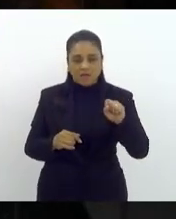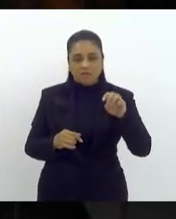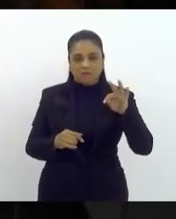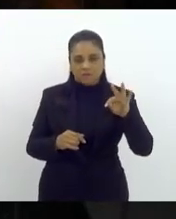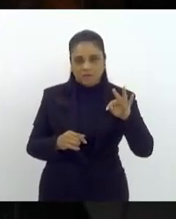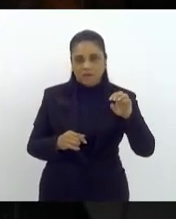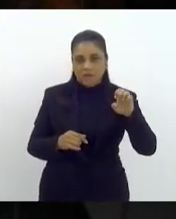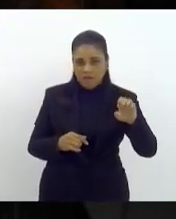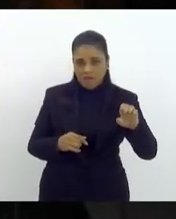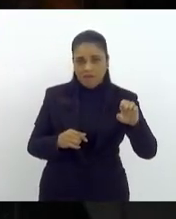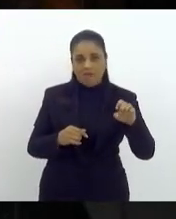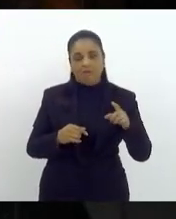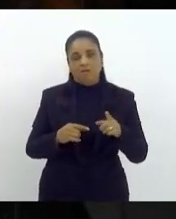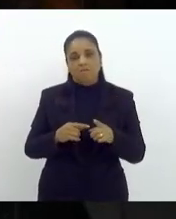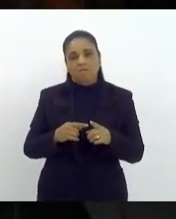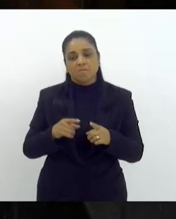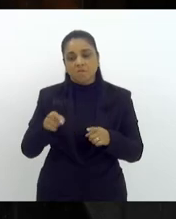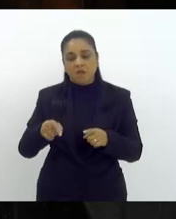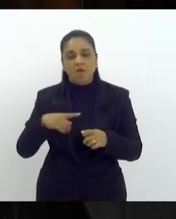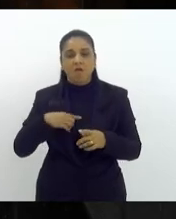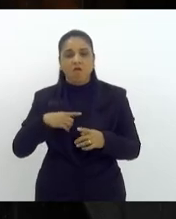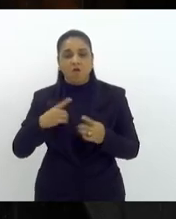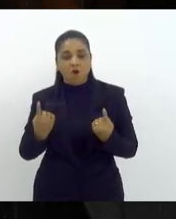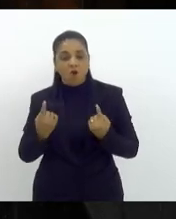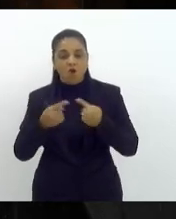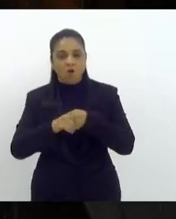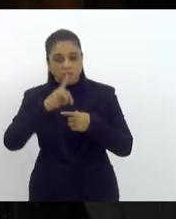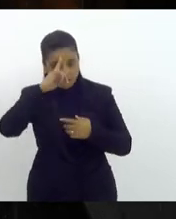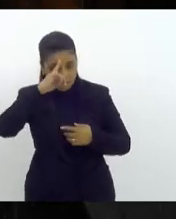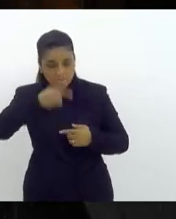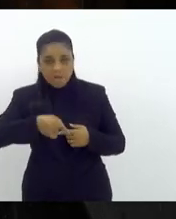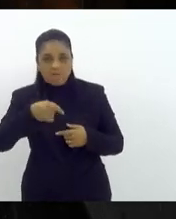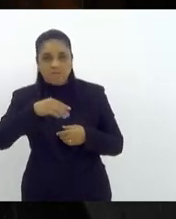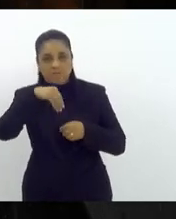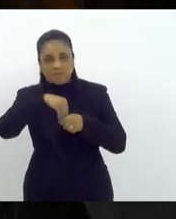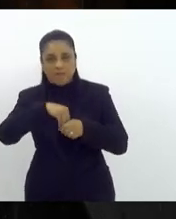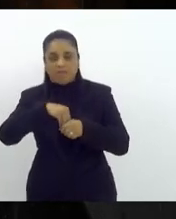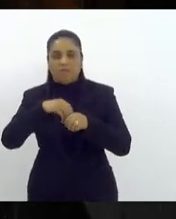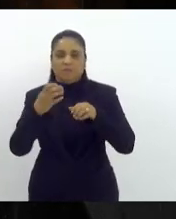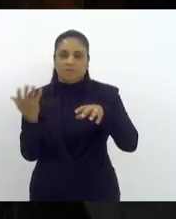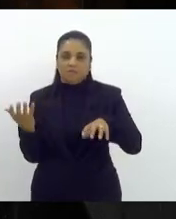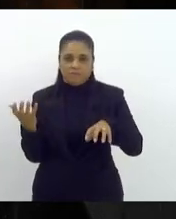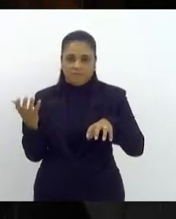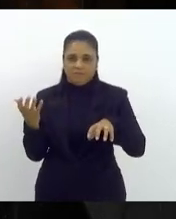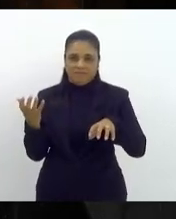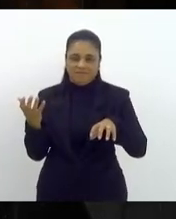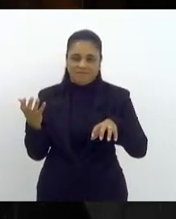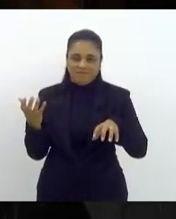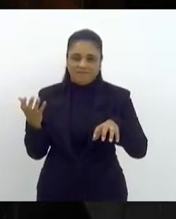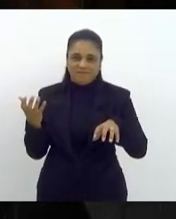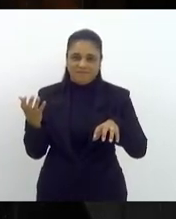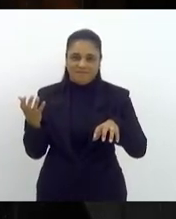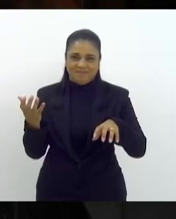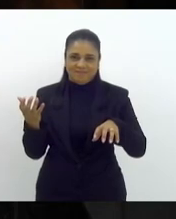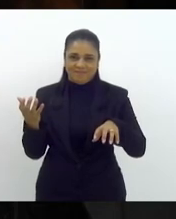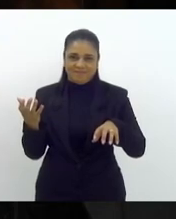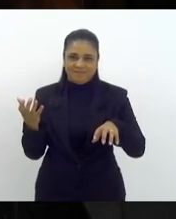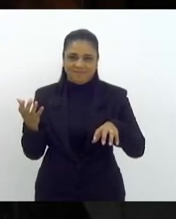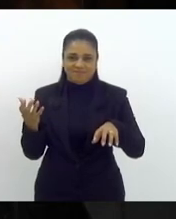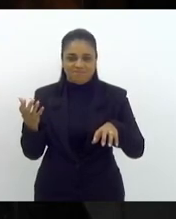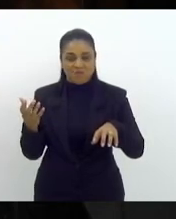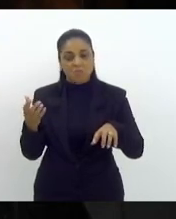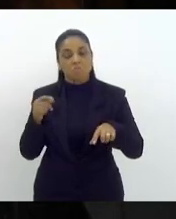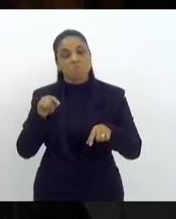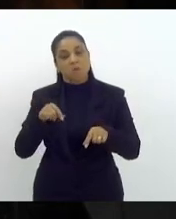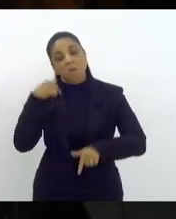desmando naquela casa na observância do que eles deveriam estar